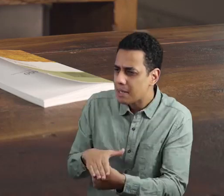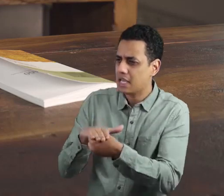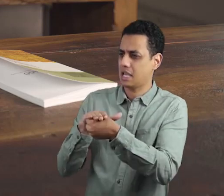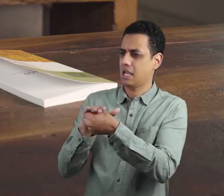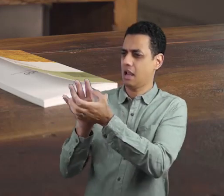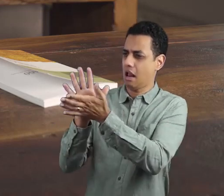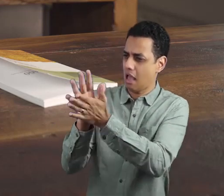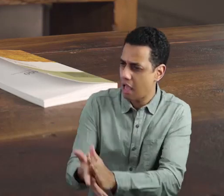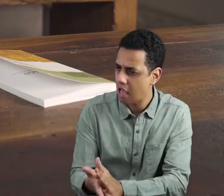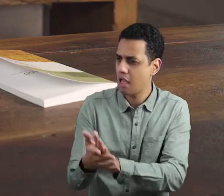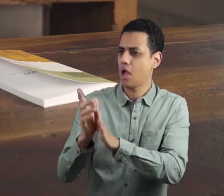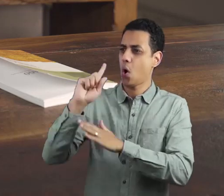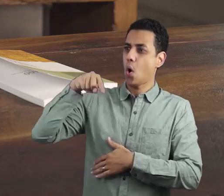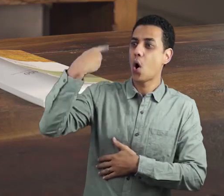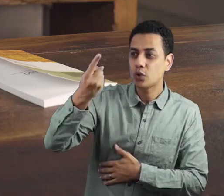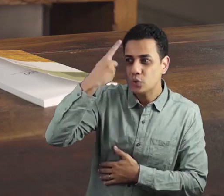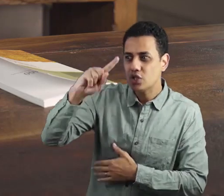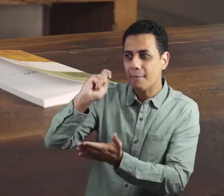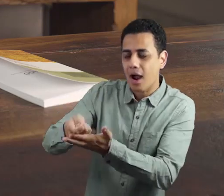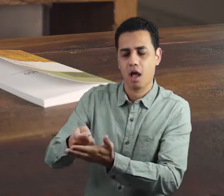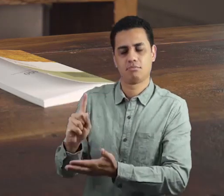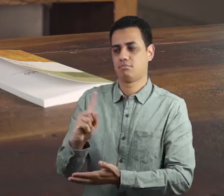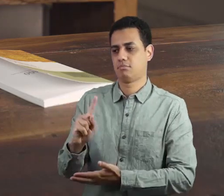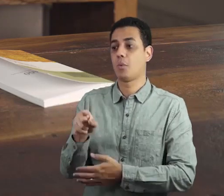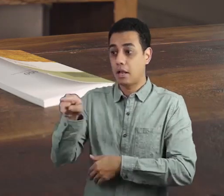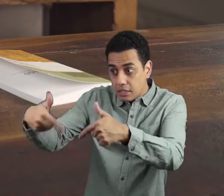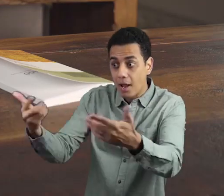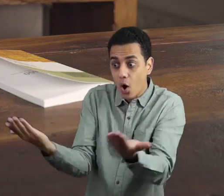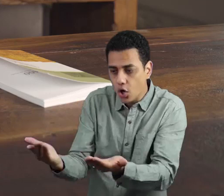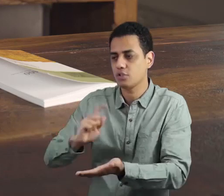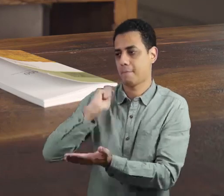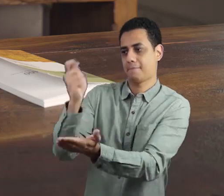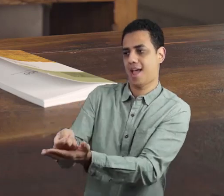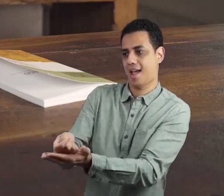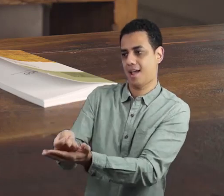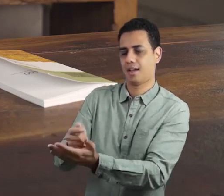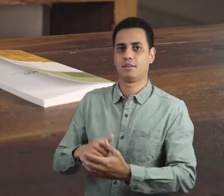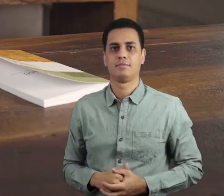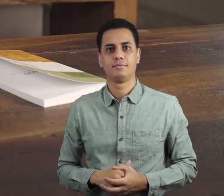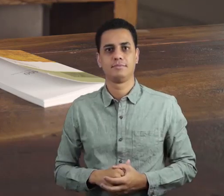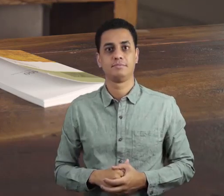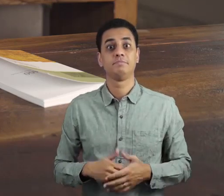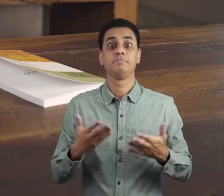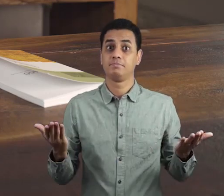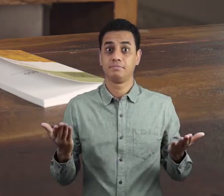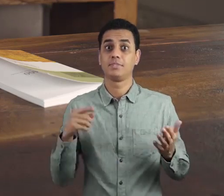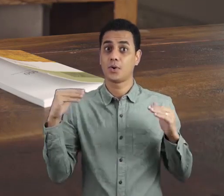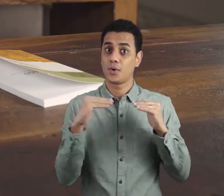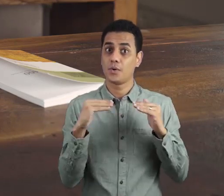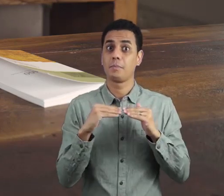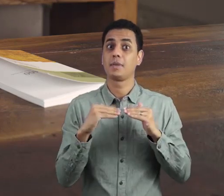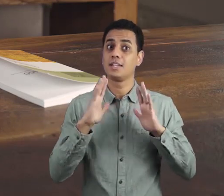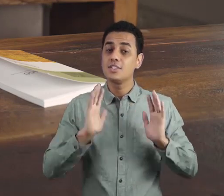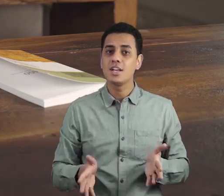pagamento mensal, muitas vezes, não é? Ou de um serviço prestado, você vai lá e faz. Mas falando aqui de um acordo que